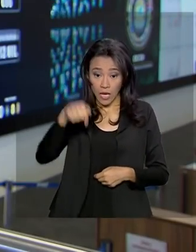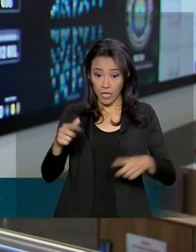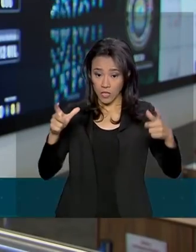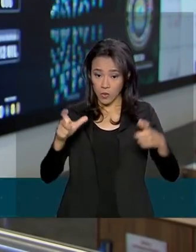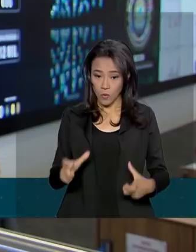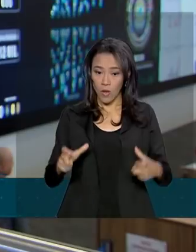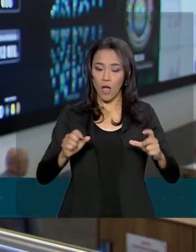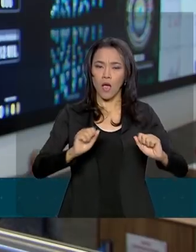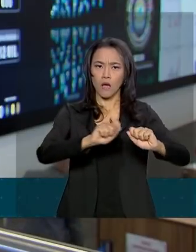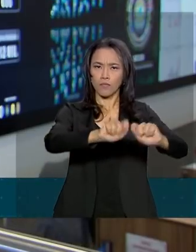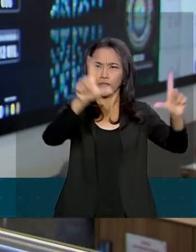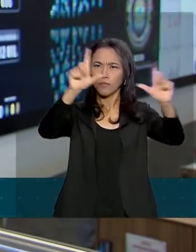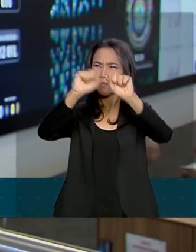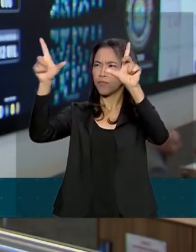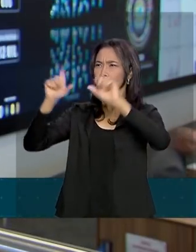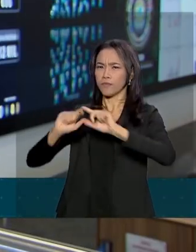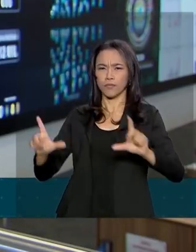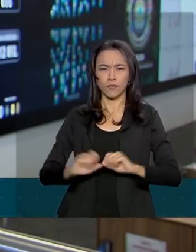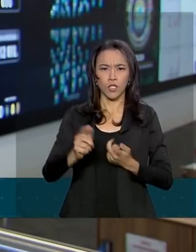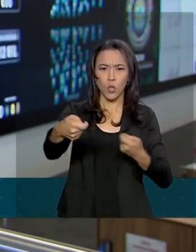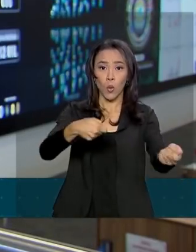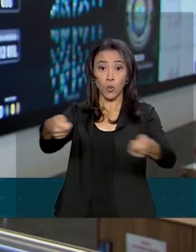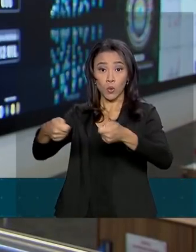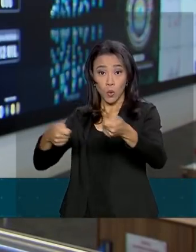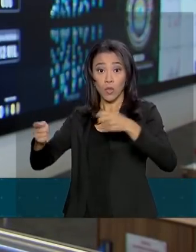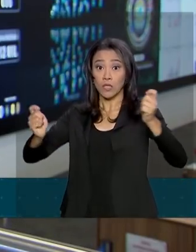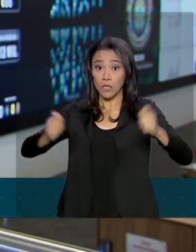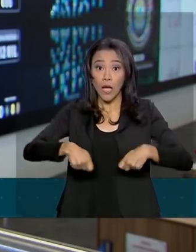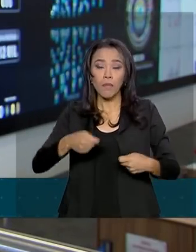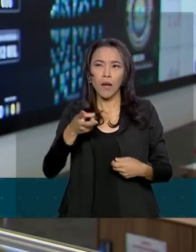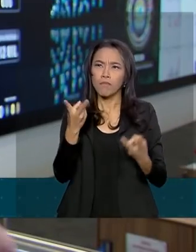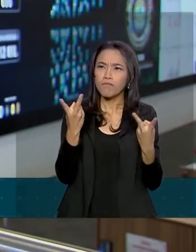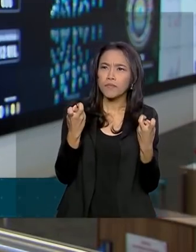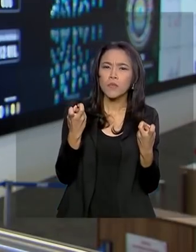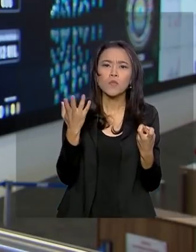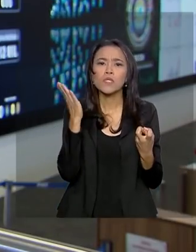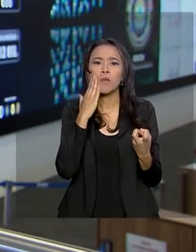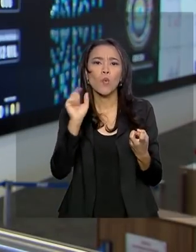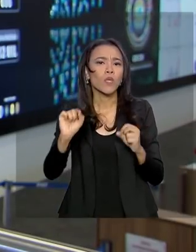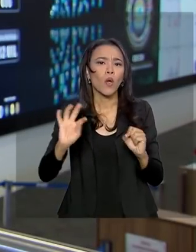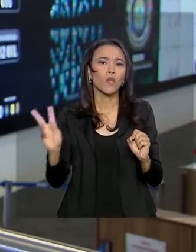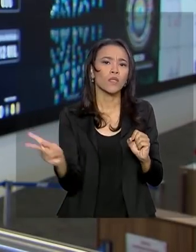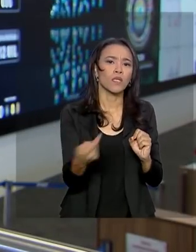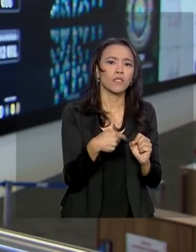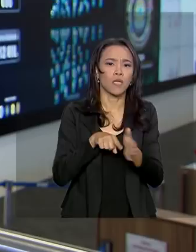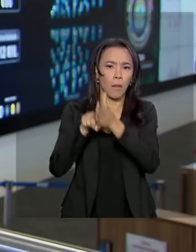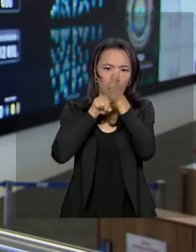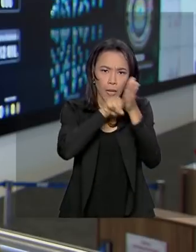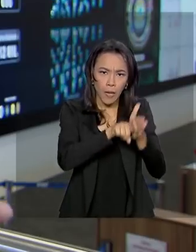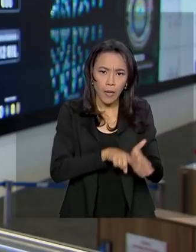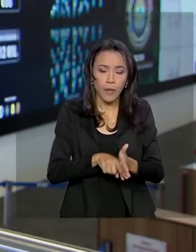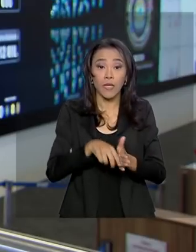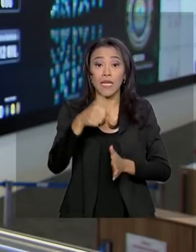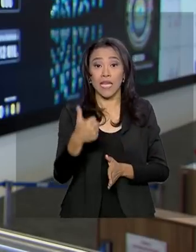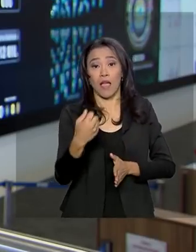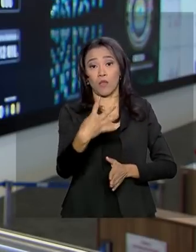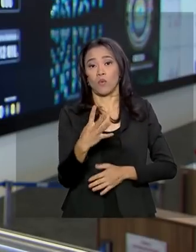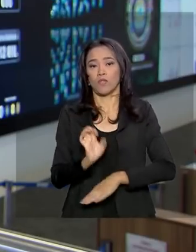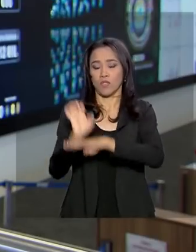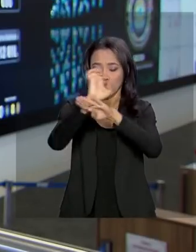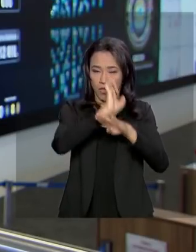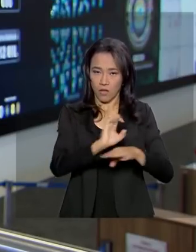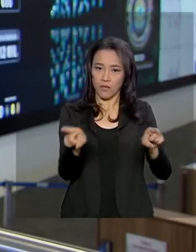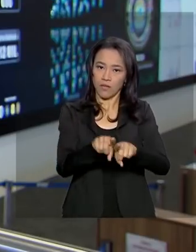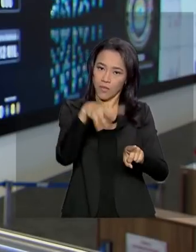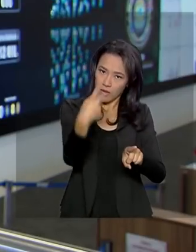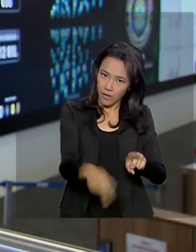de Comando e Controle Nacional é possível acompanhar em tempo real o andamento da operação realizada em 14 estados e